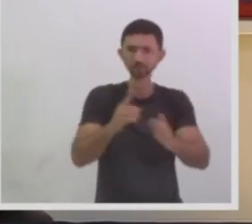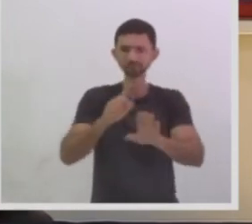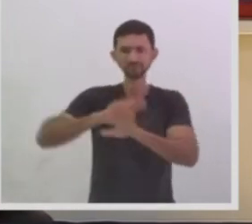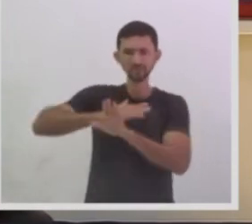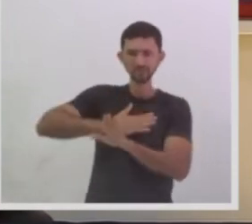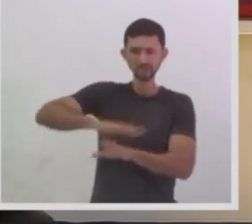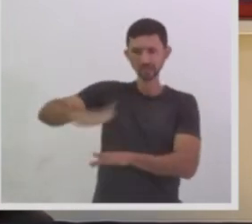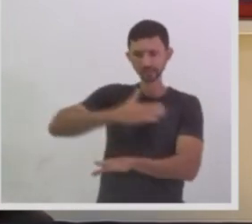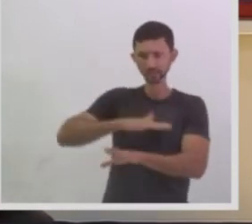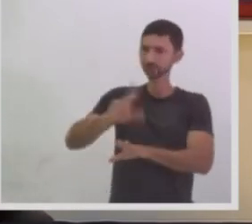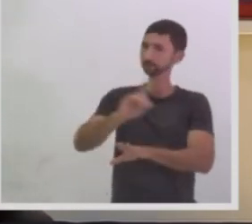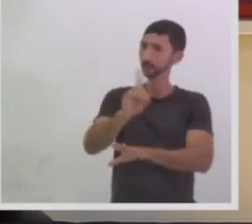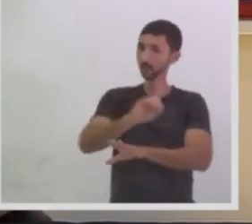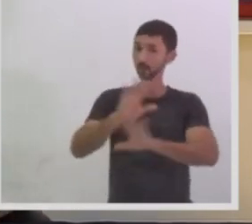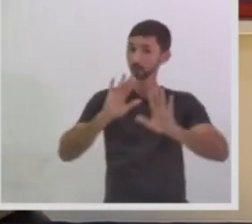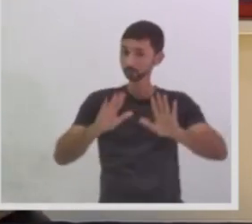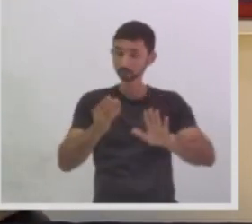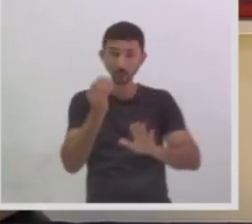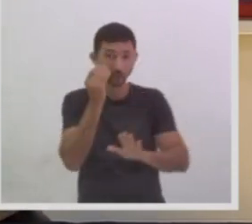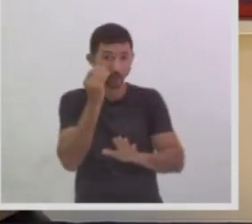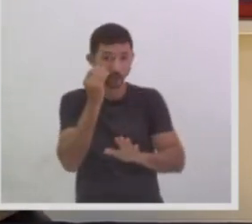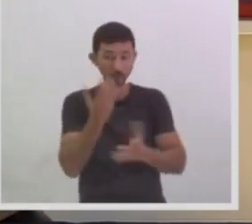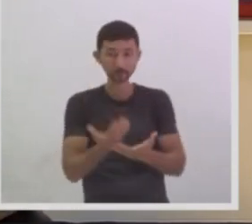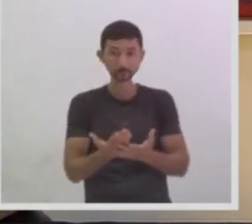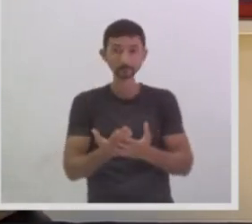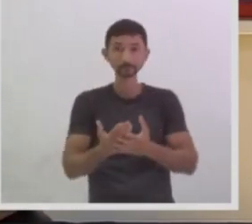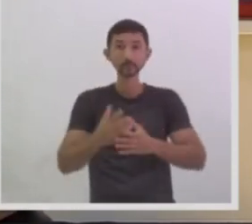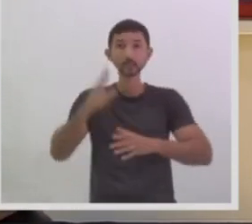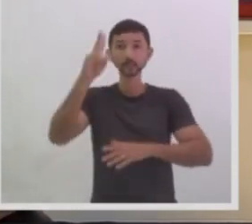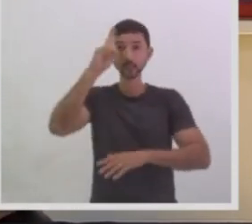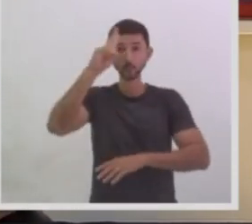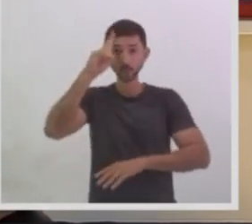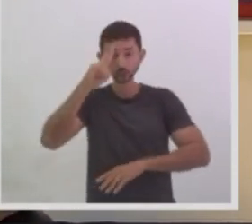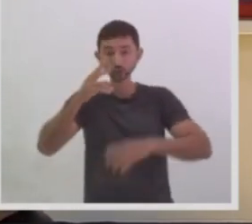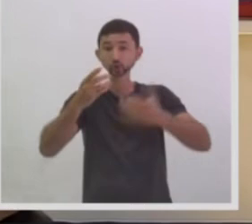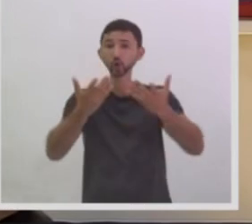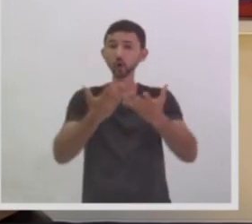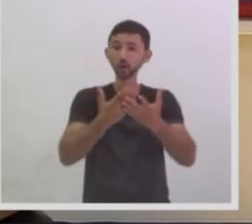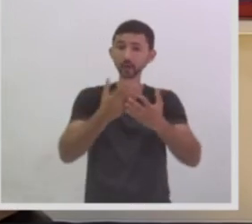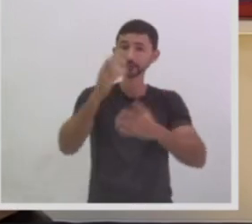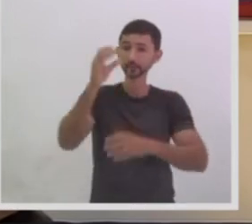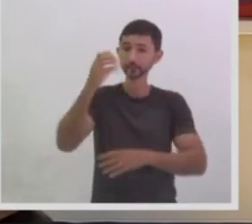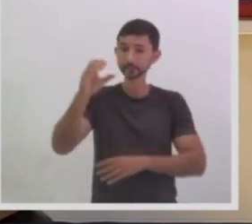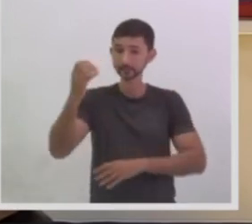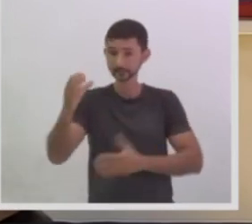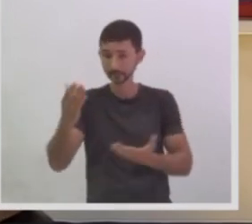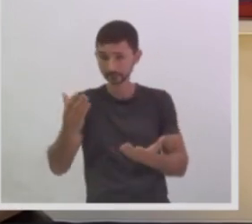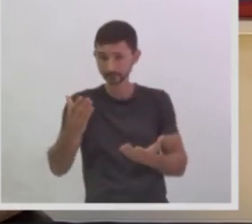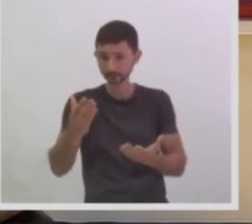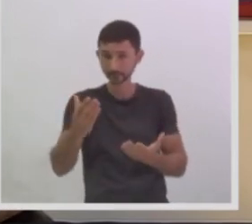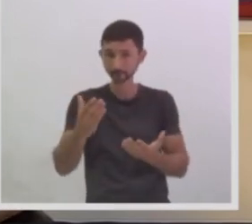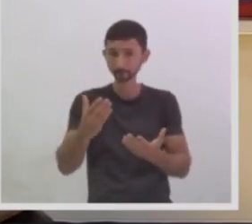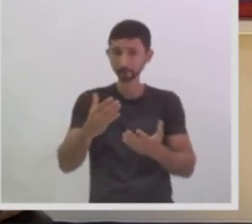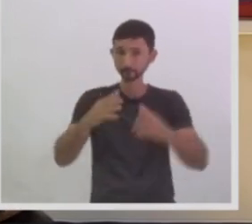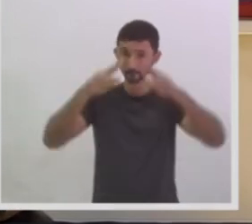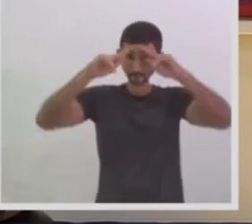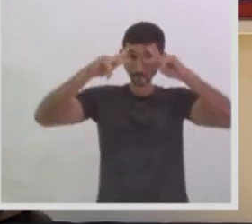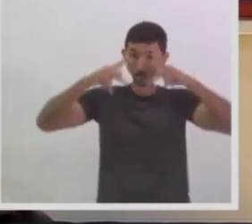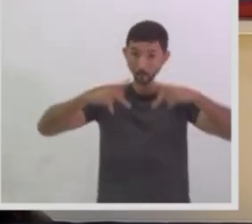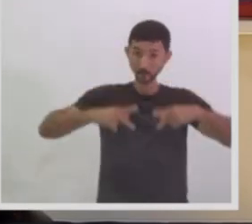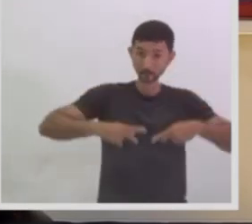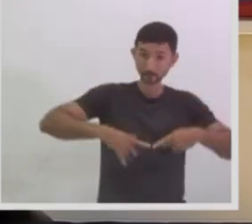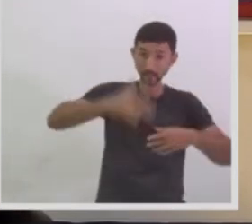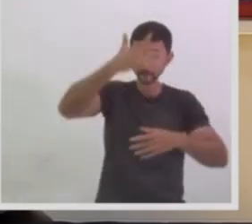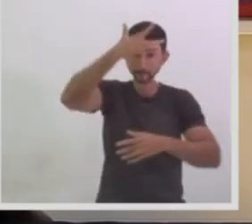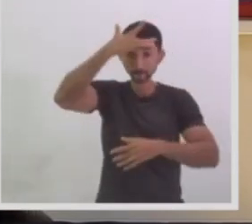aquilo. Tá? Apesar de que a história trabalha, como eu já falei, com a ciência, o ser humano e todo ser